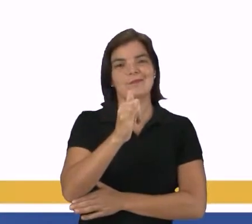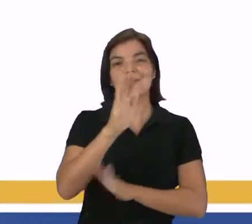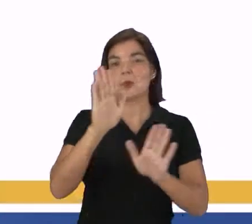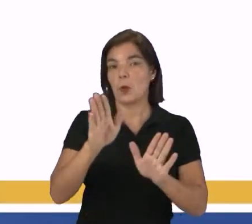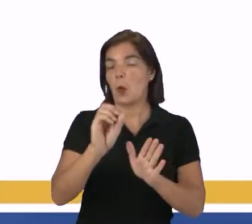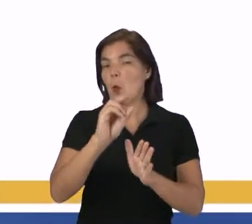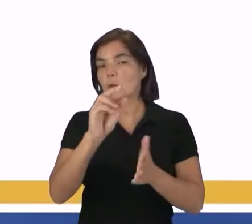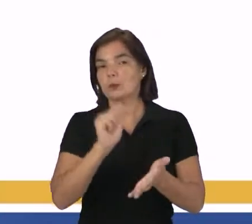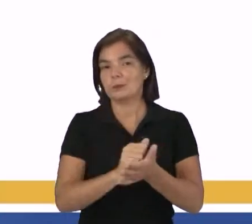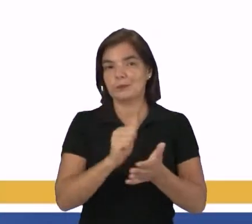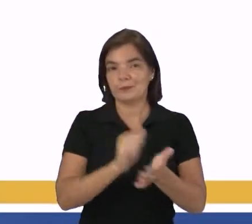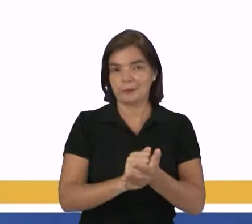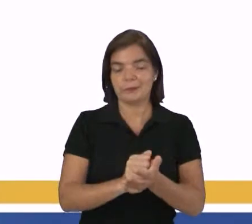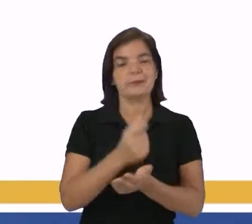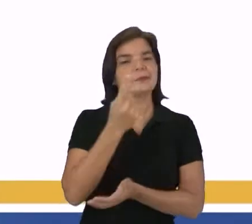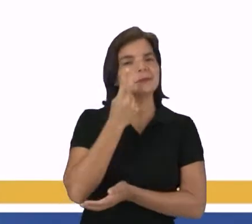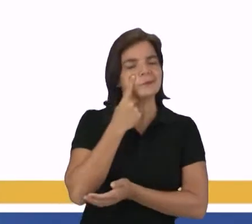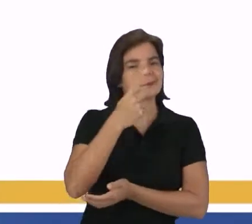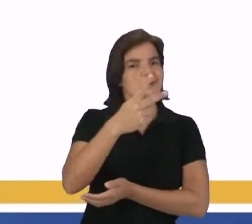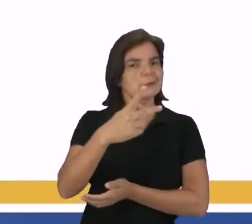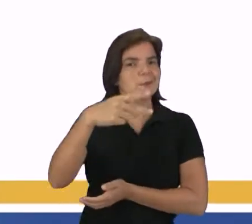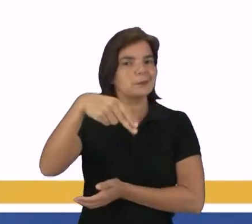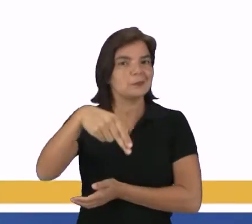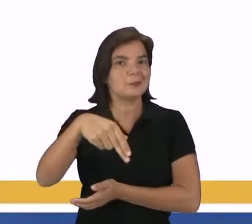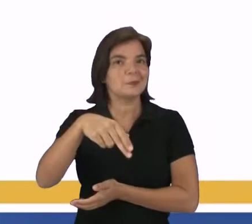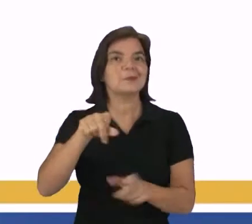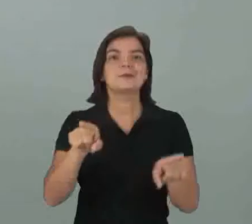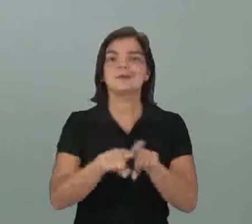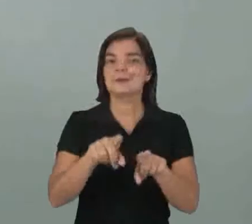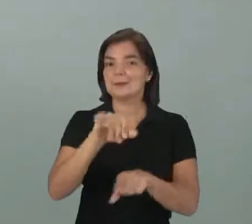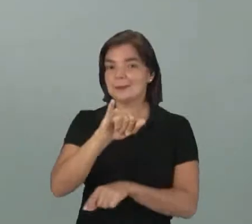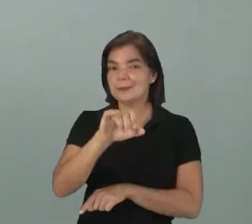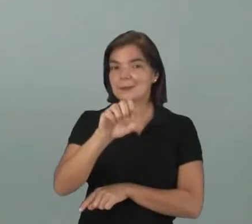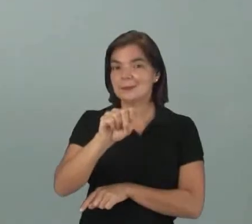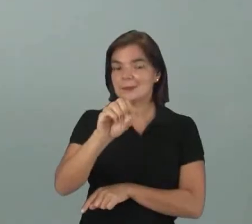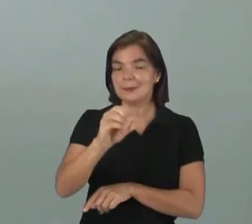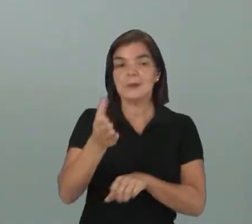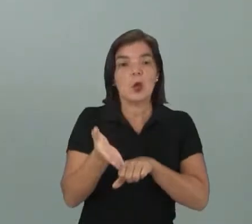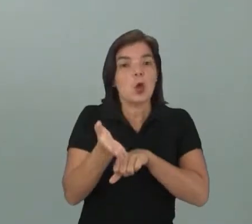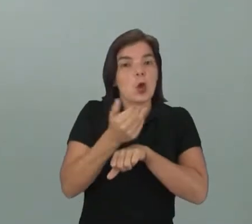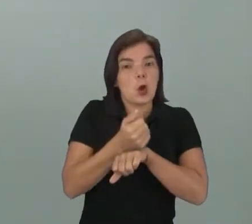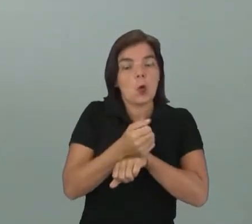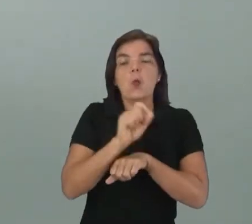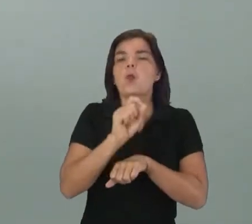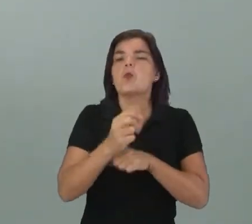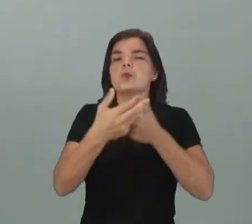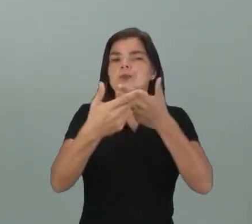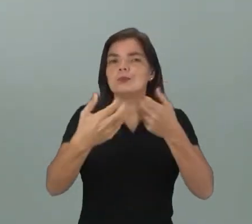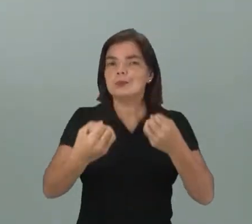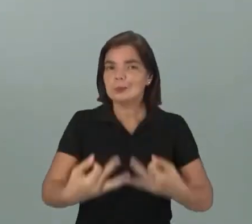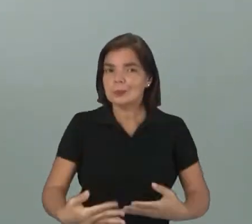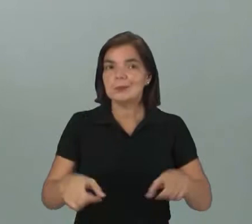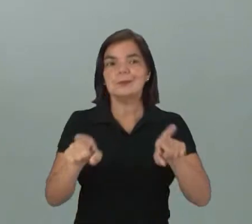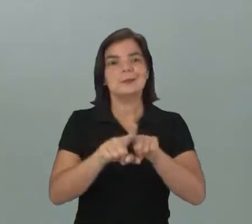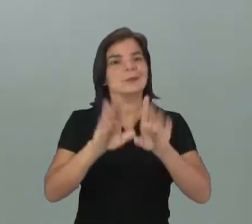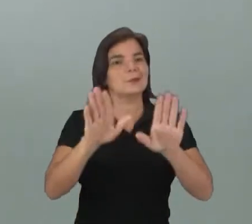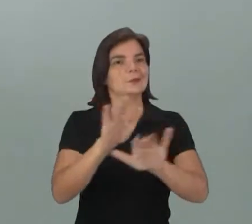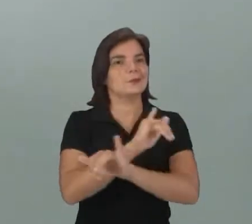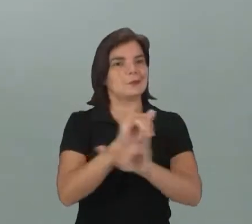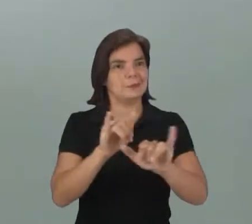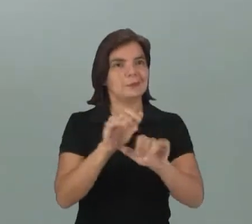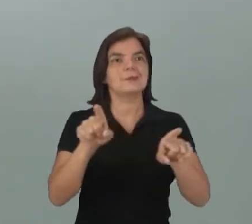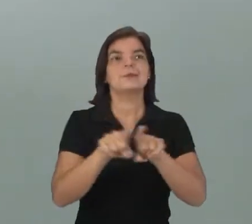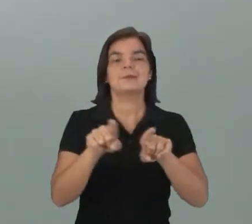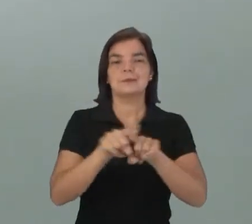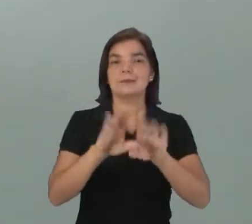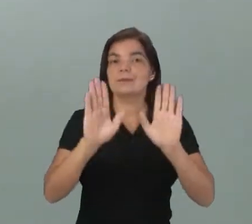dito ou escrito. Veja que o pronome isso, ele está retomando algo que já foi dito. Não será ainda dito,